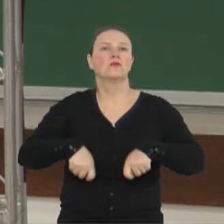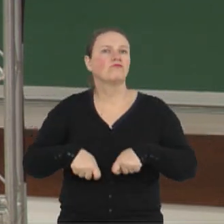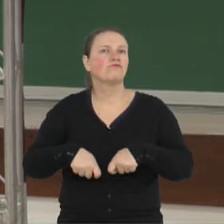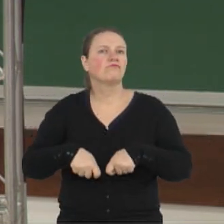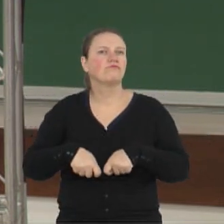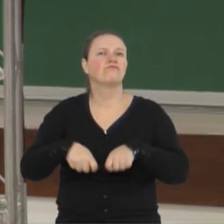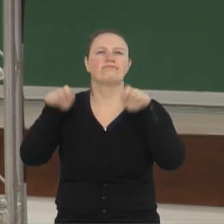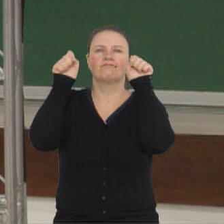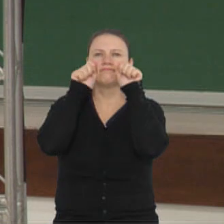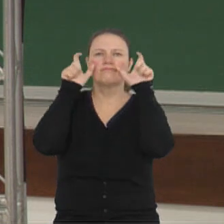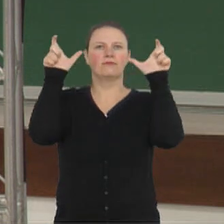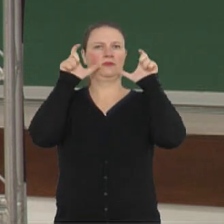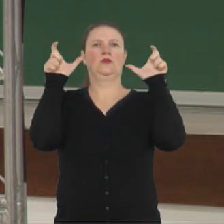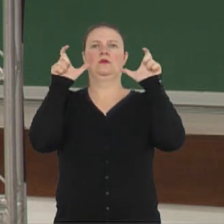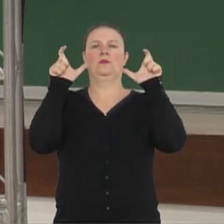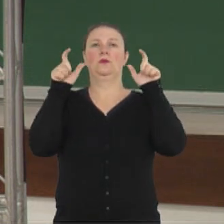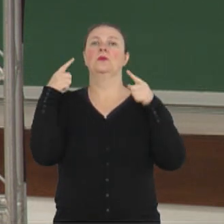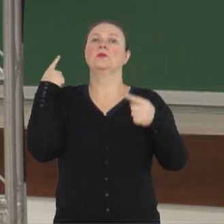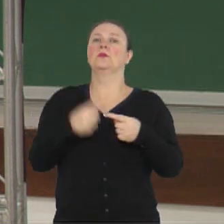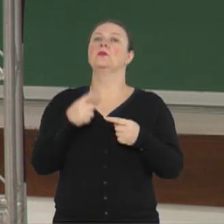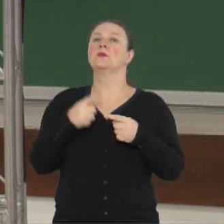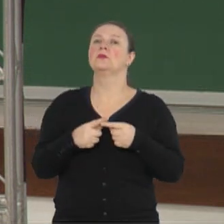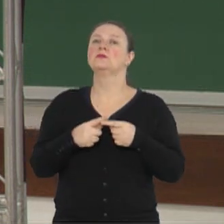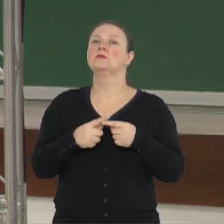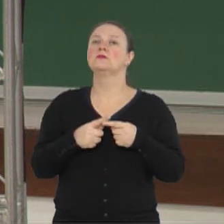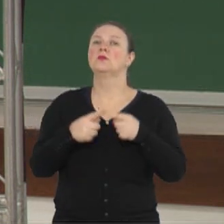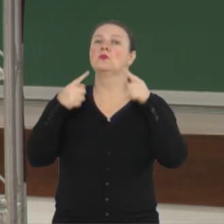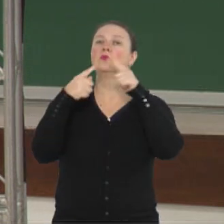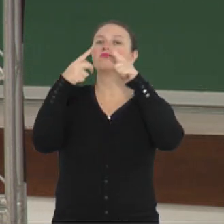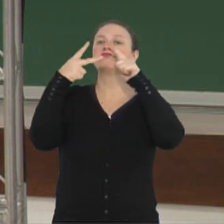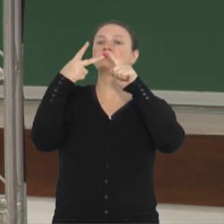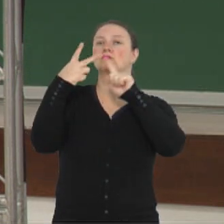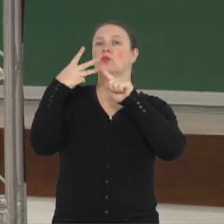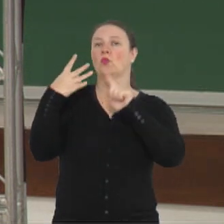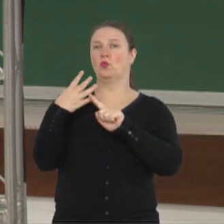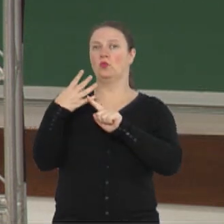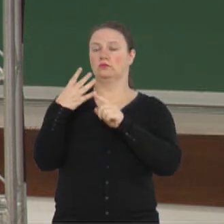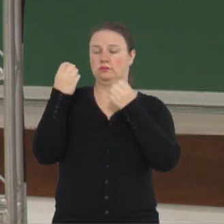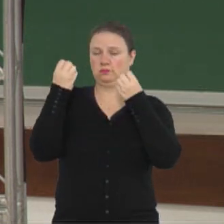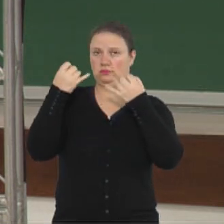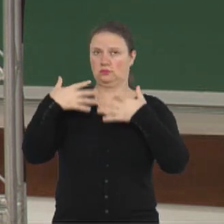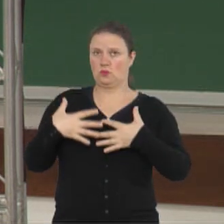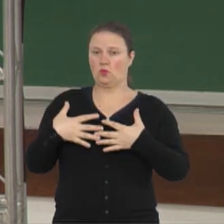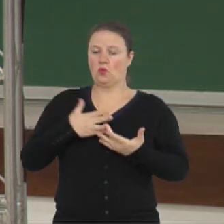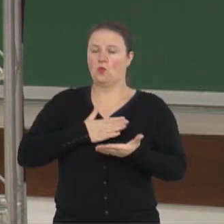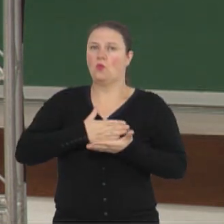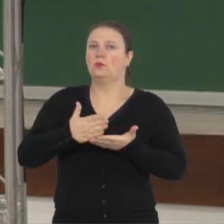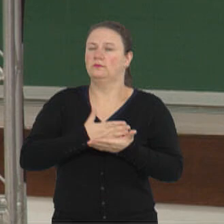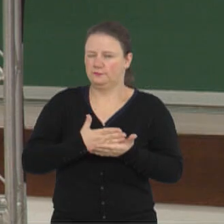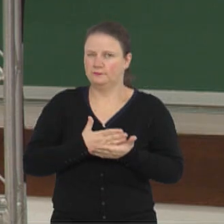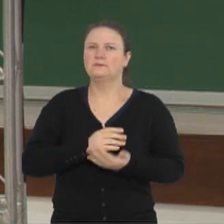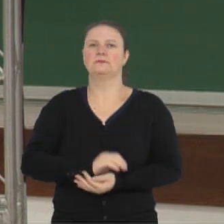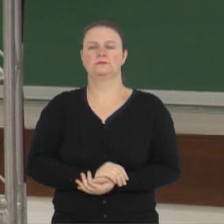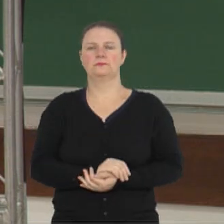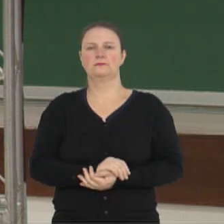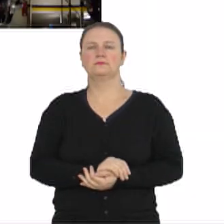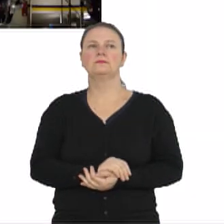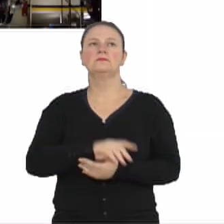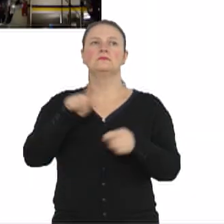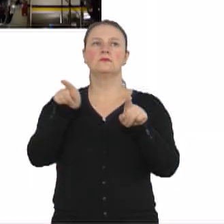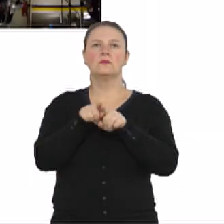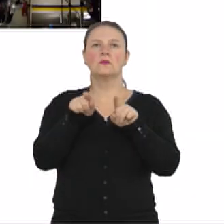bastante atenção, pois por essas operações iniciaremos o nosso cálculo. Vamos lá. E